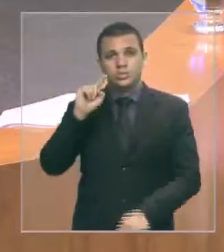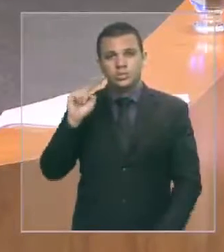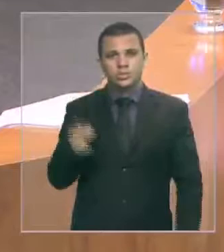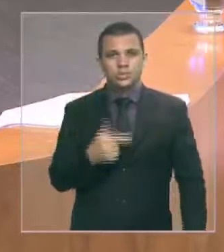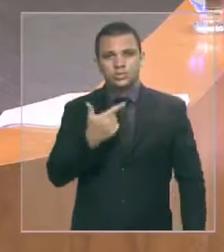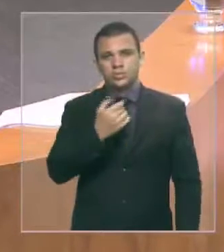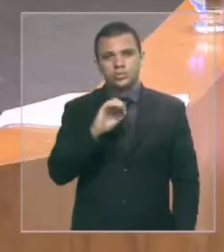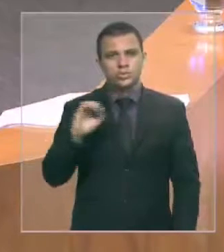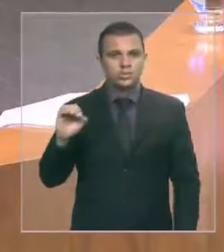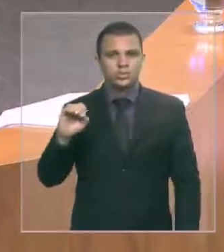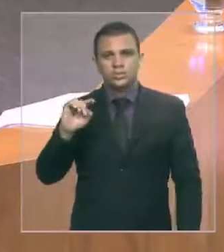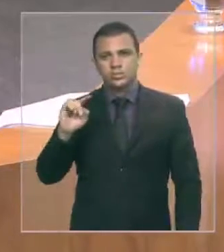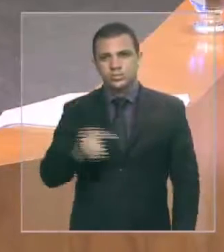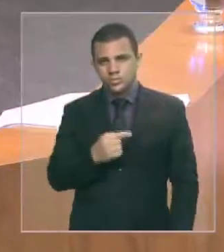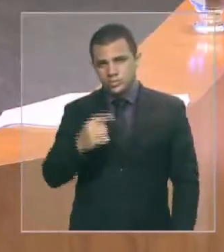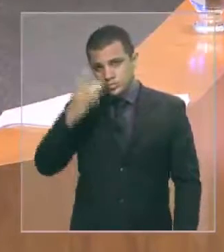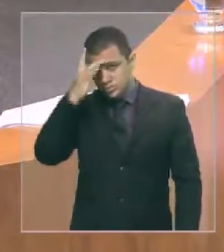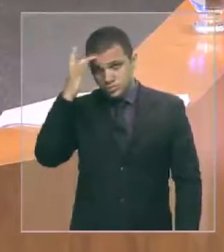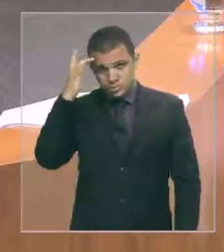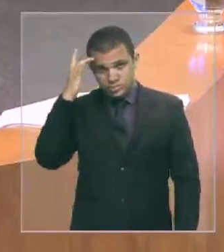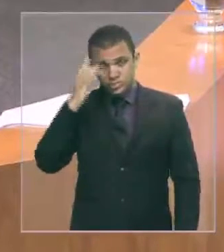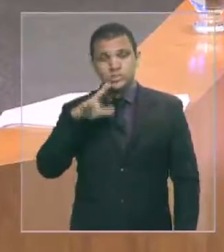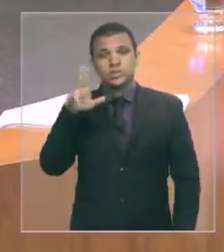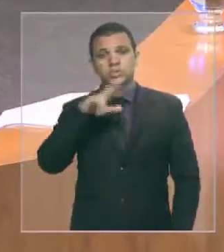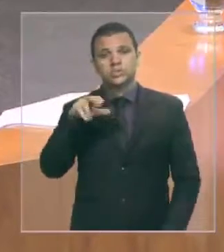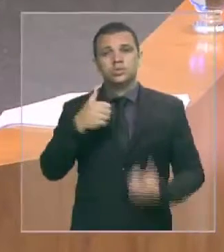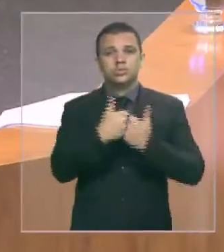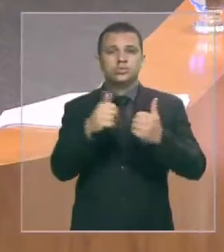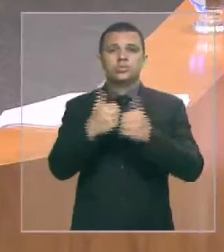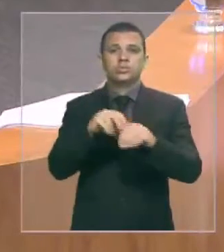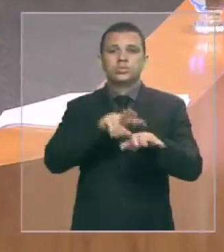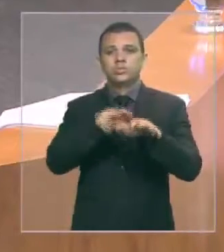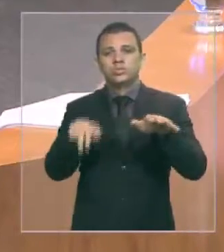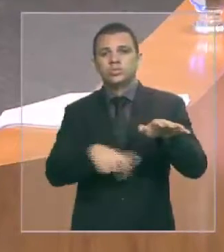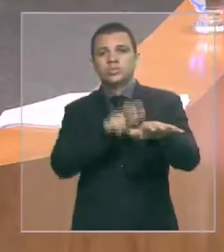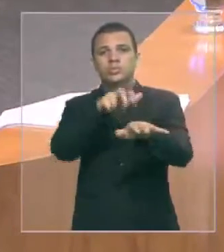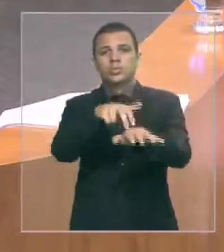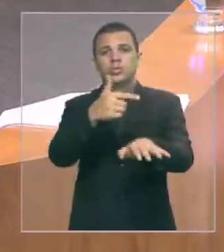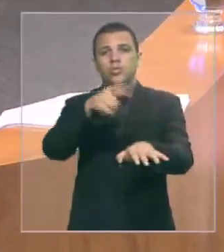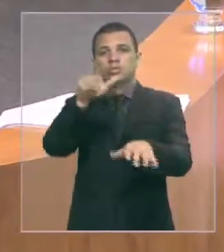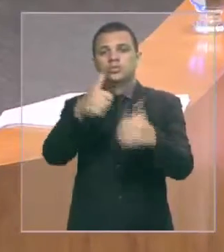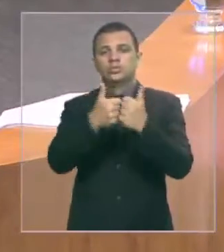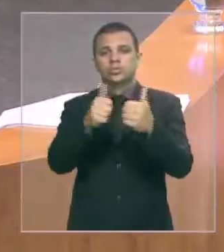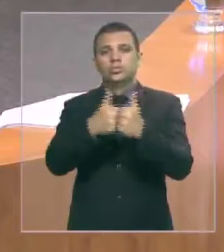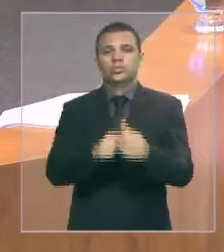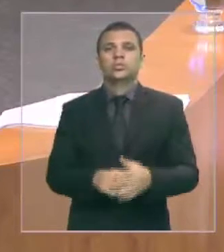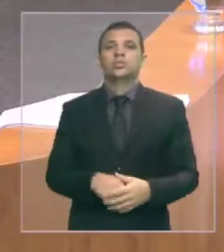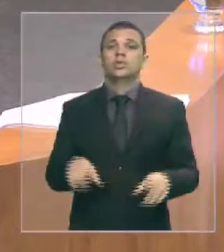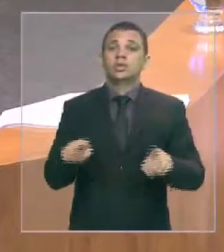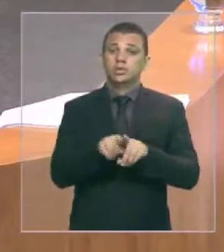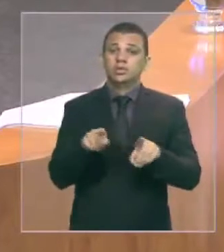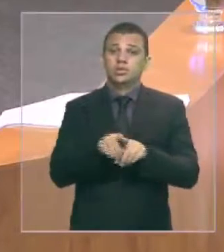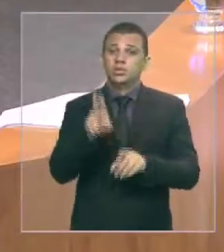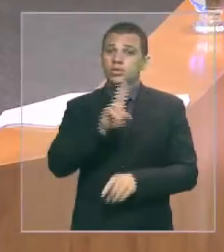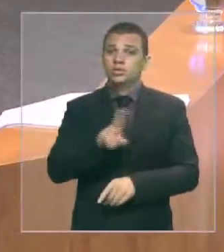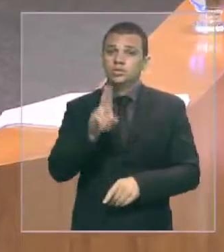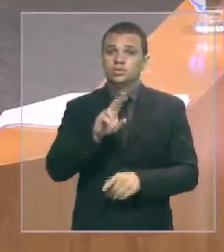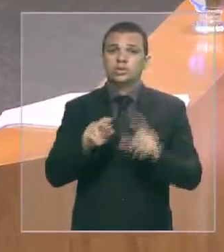1.200.000 integrações temporais em 3 meses. Recarga embarcada utilizada